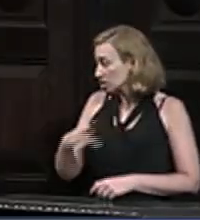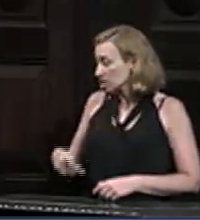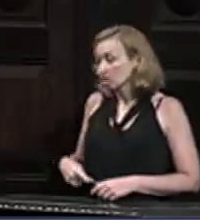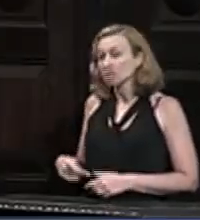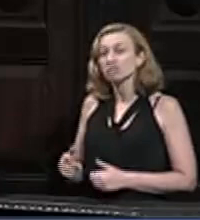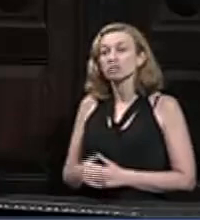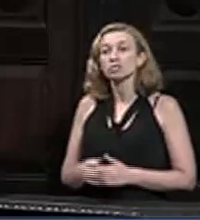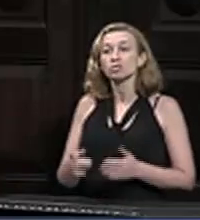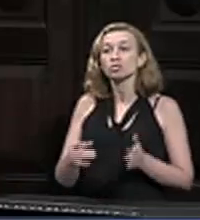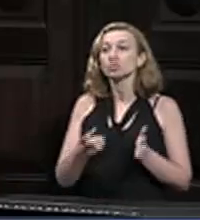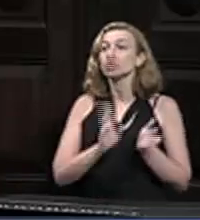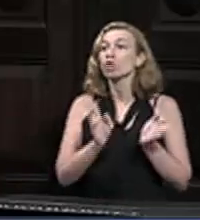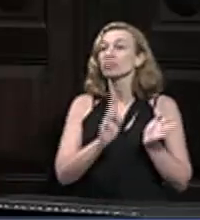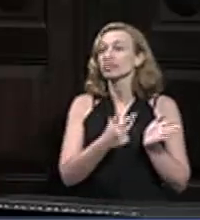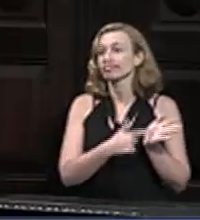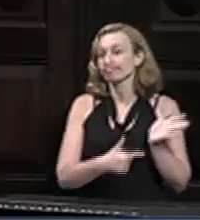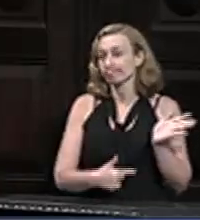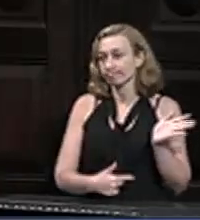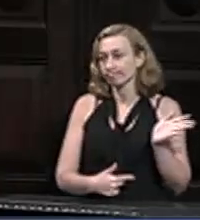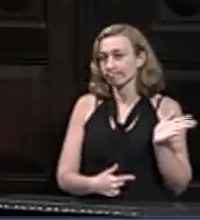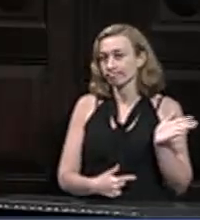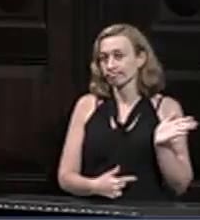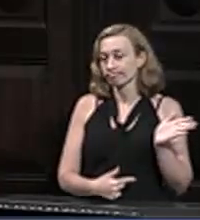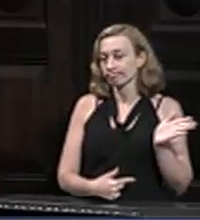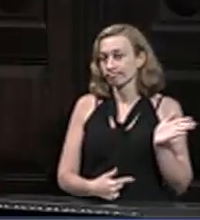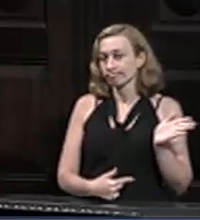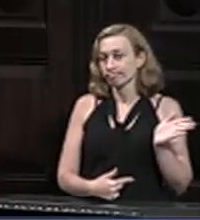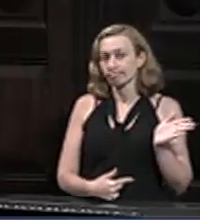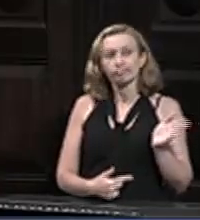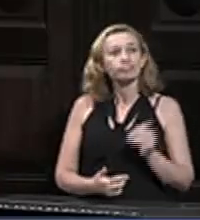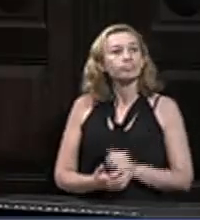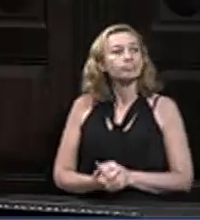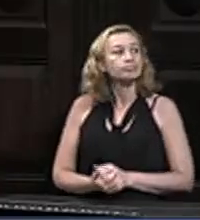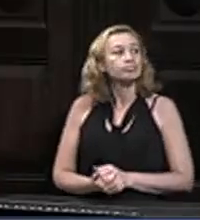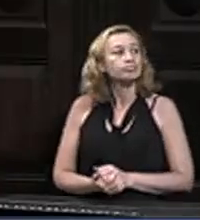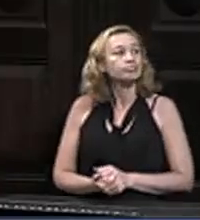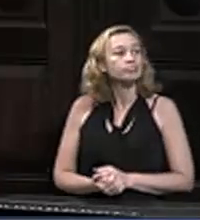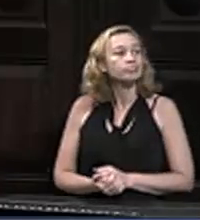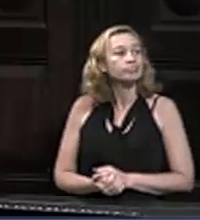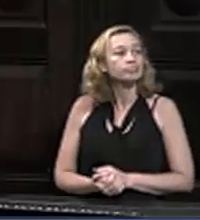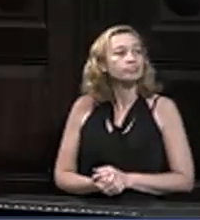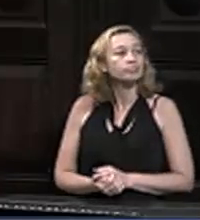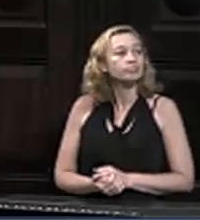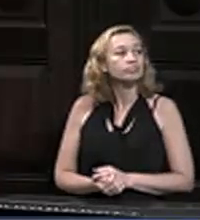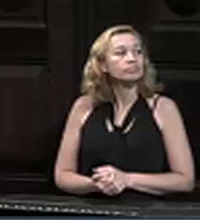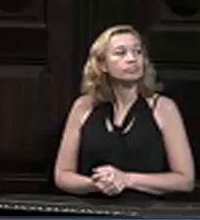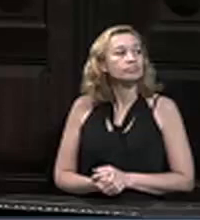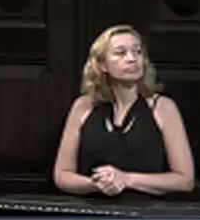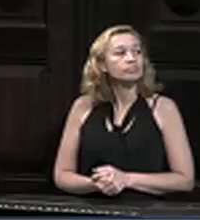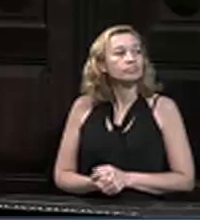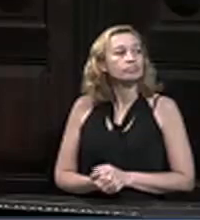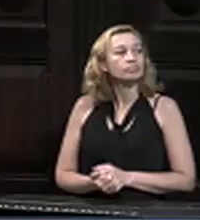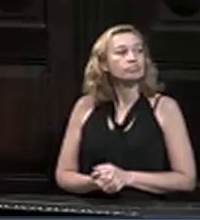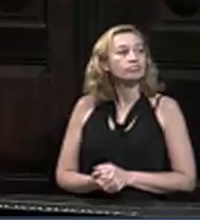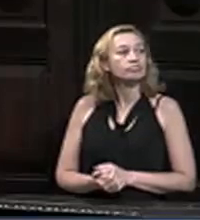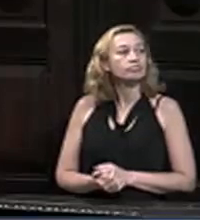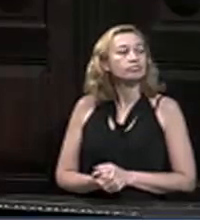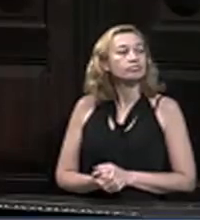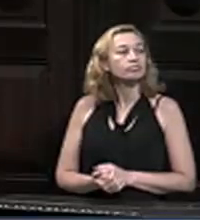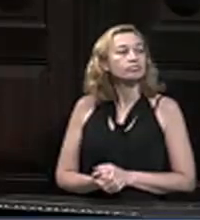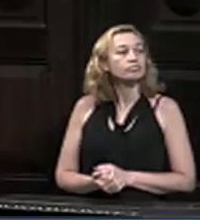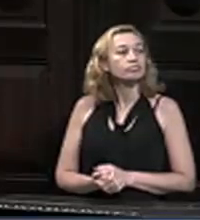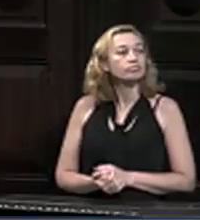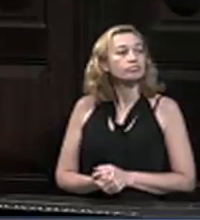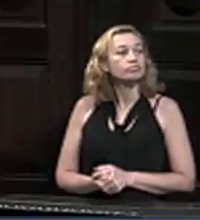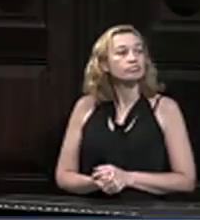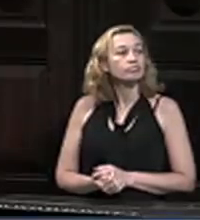a relação do corpo dirigente do IDEC. Inclusive,